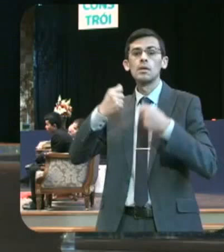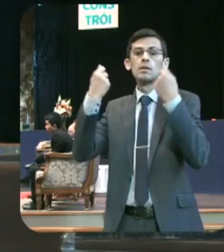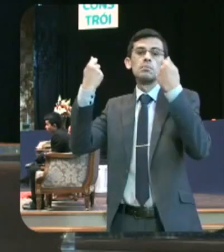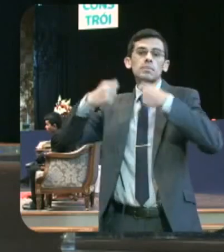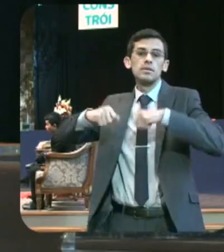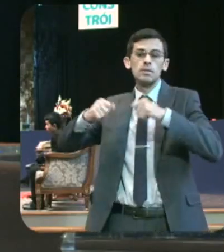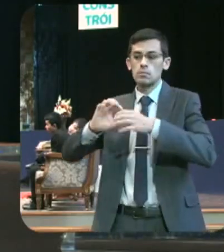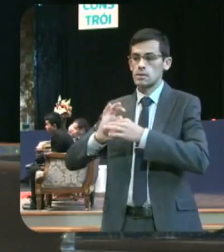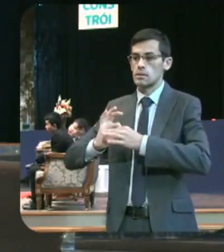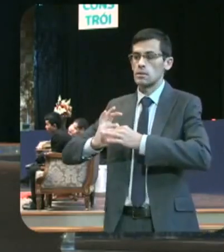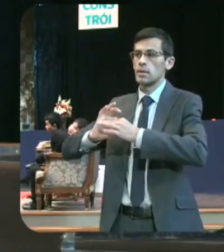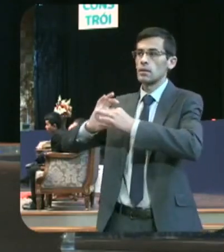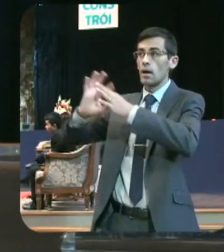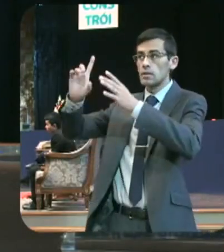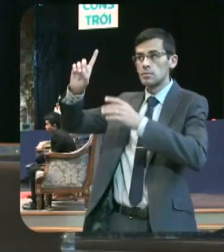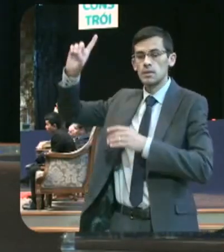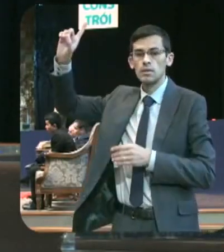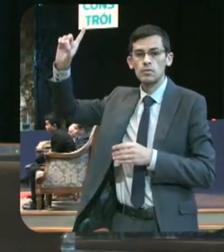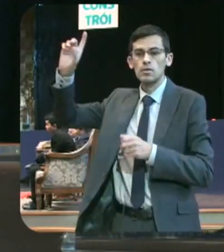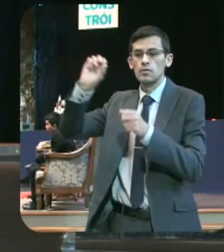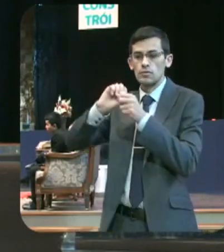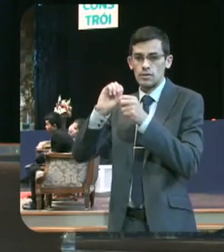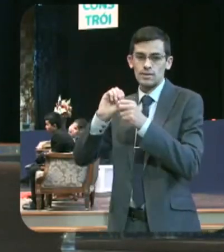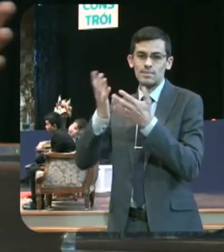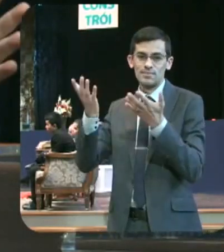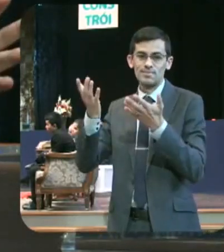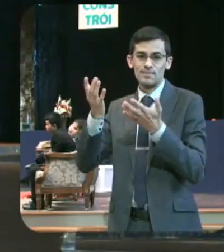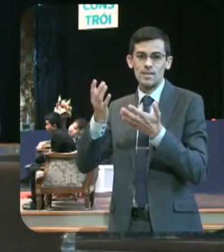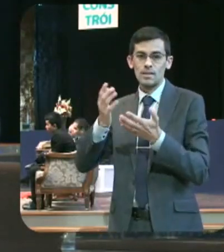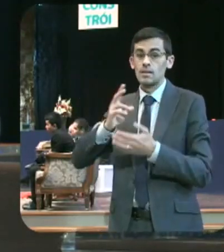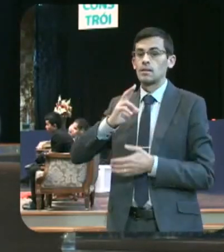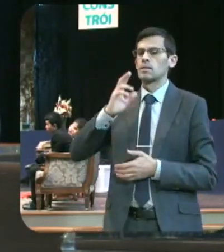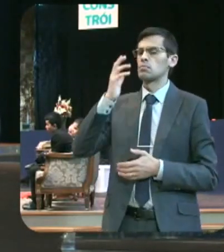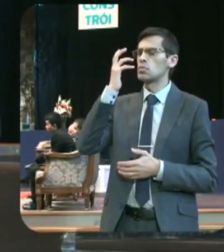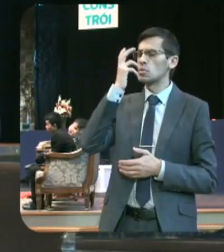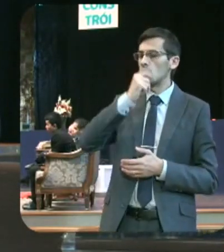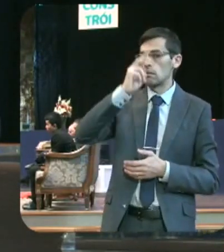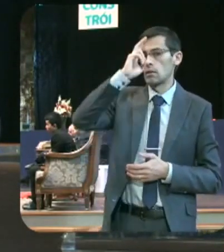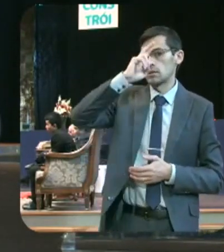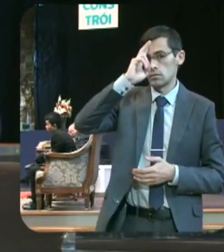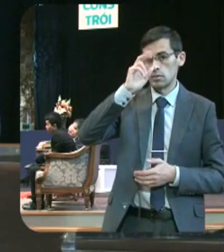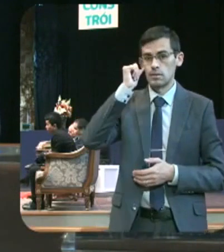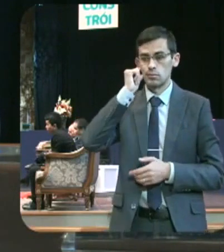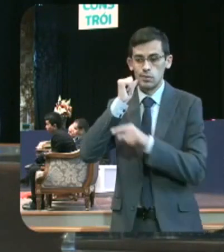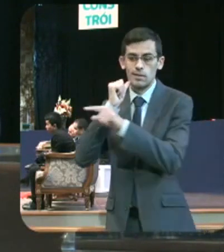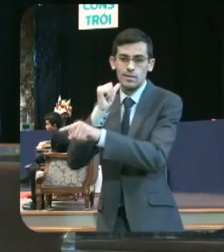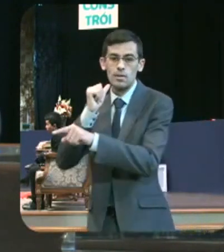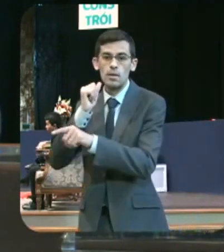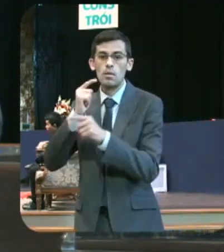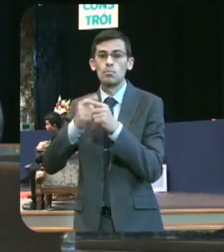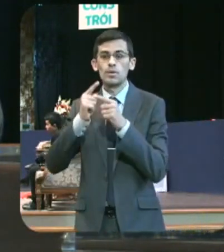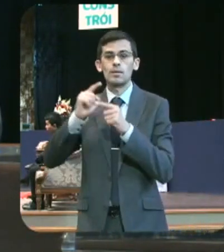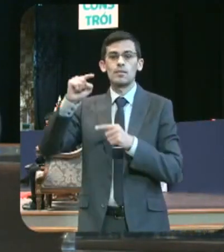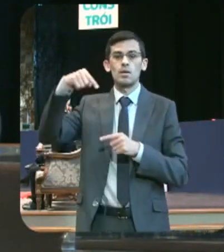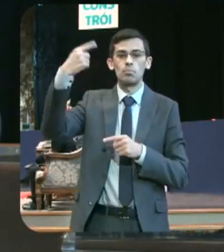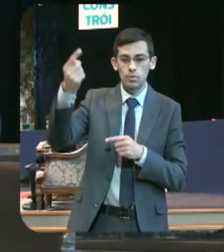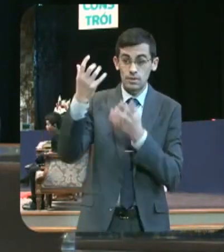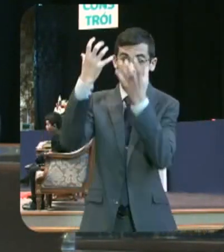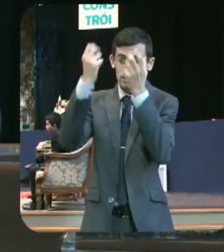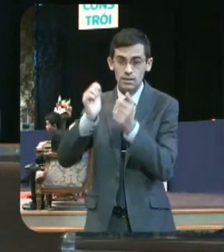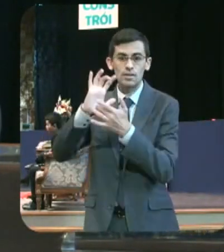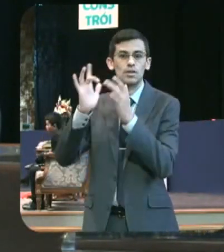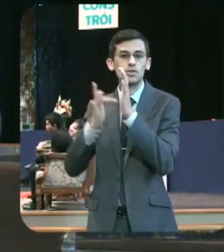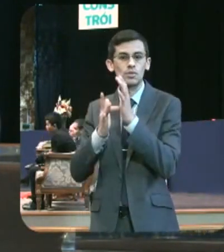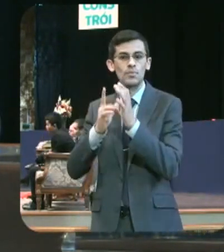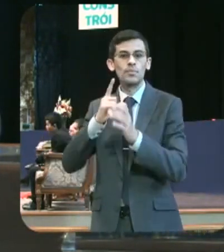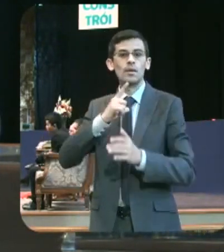ser transformado. E a história é muito bonita, não é? Porque depois que ela se converte, ela